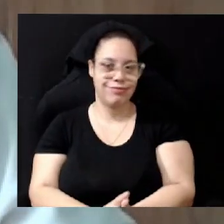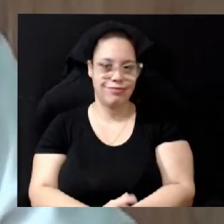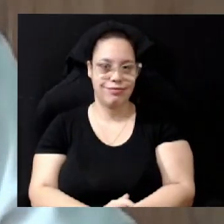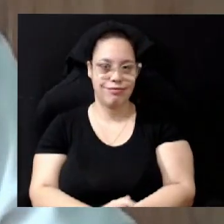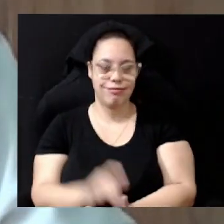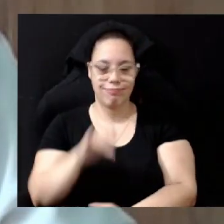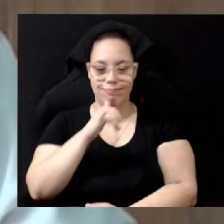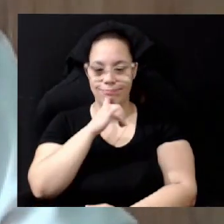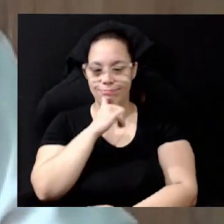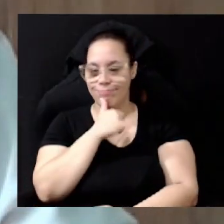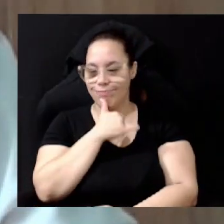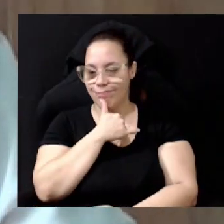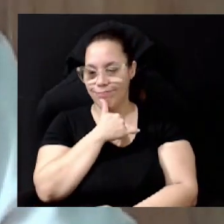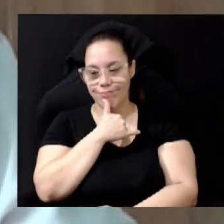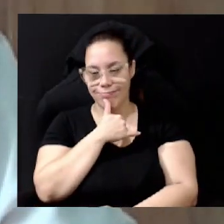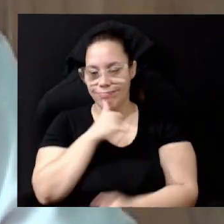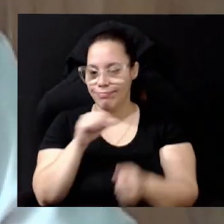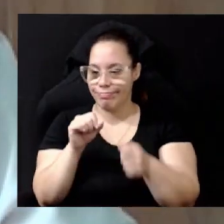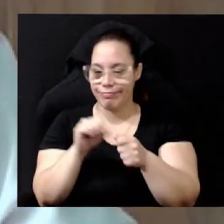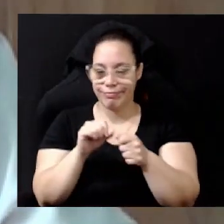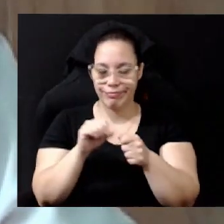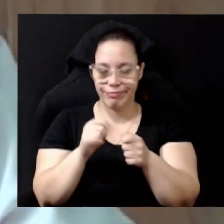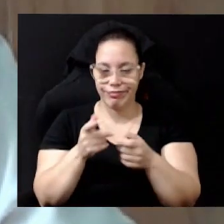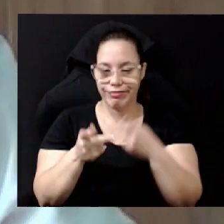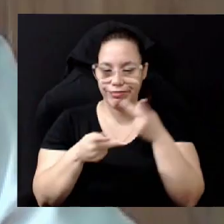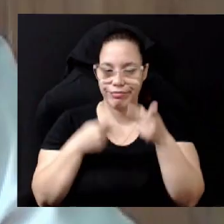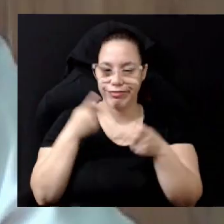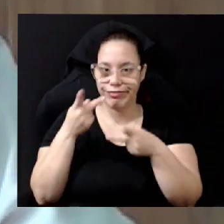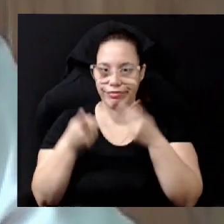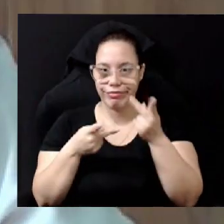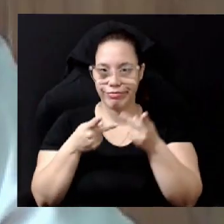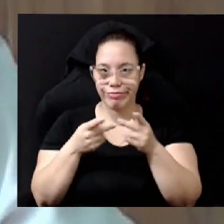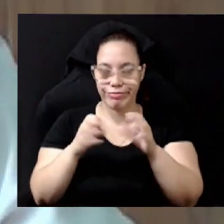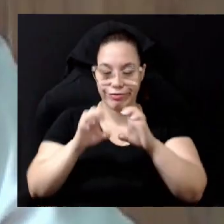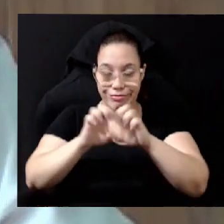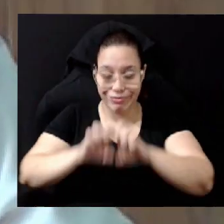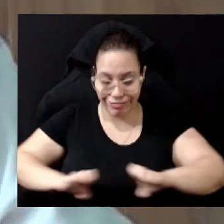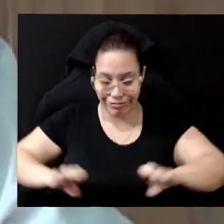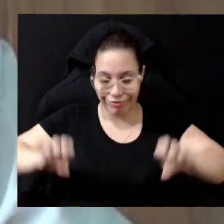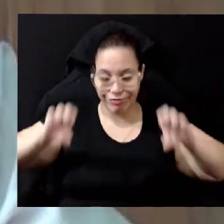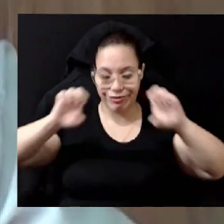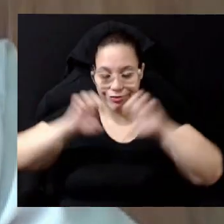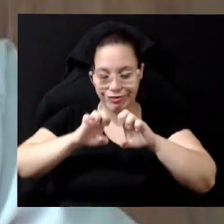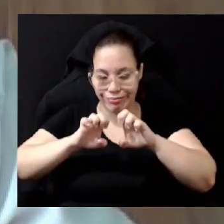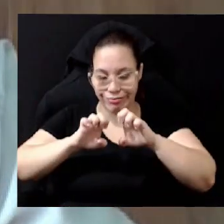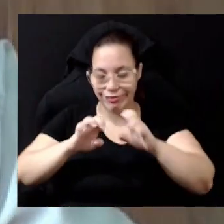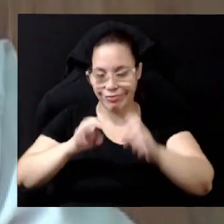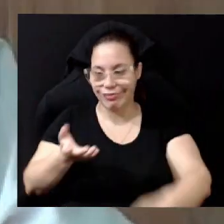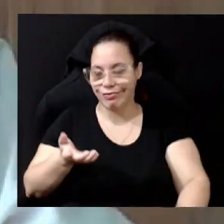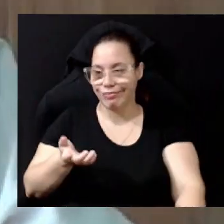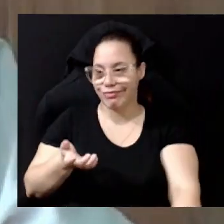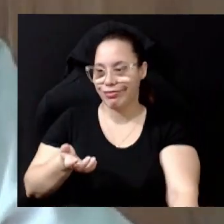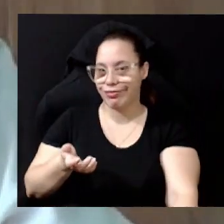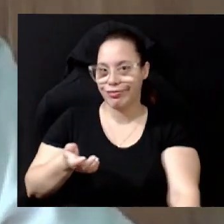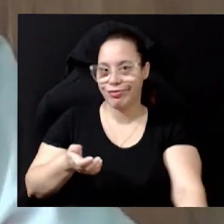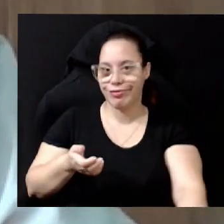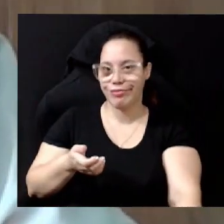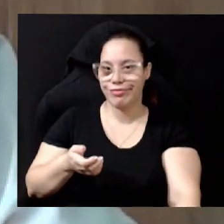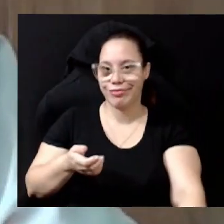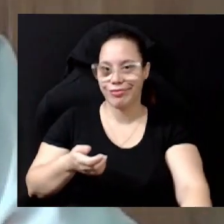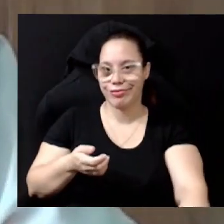Exatamente. E, infelizmente, a gente está falando de uma questão que ela é estrutural, né?